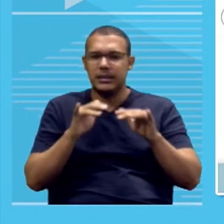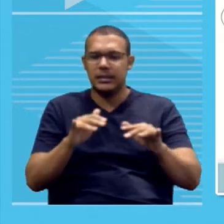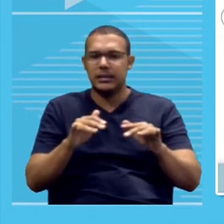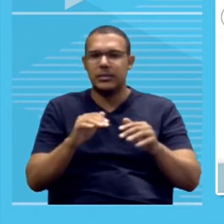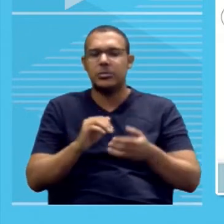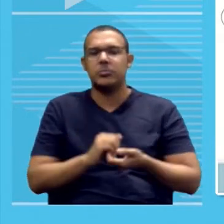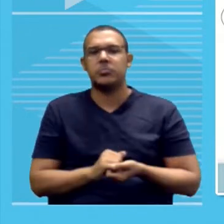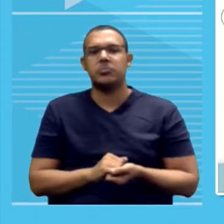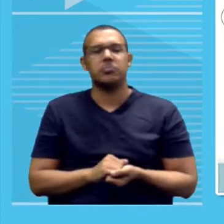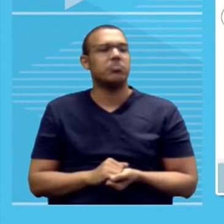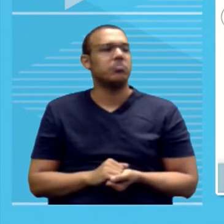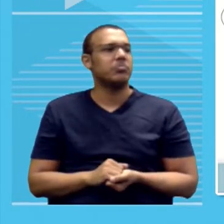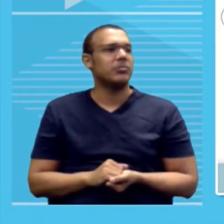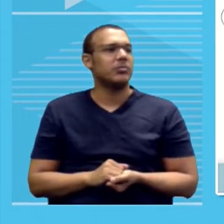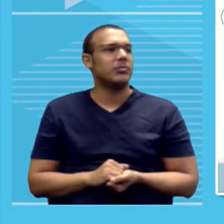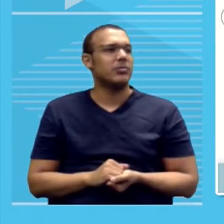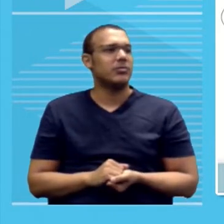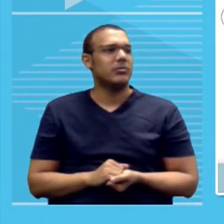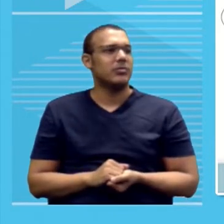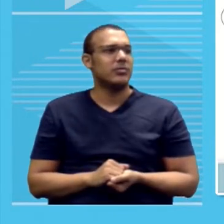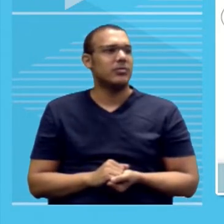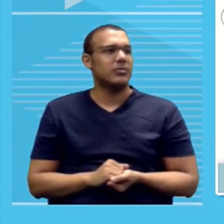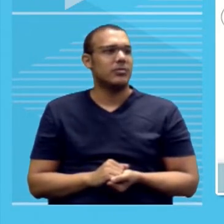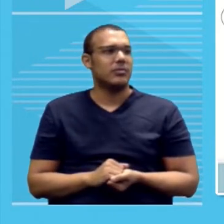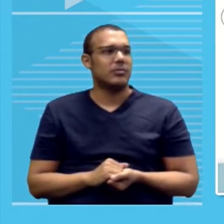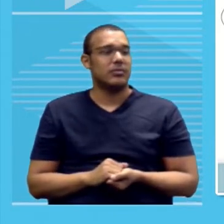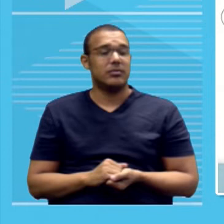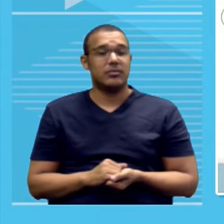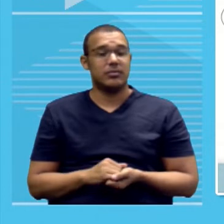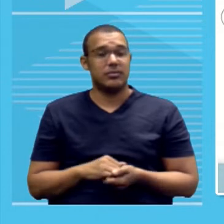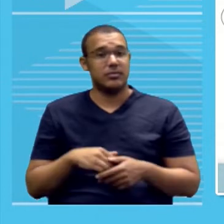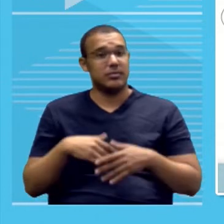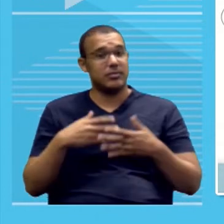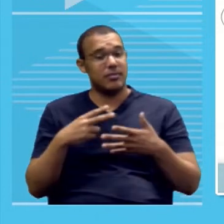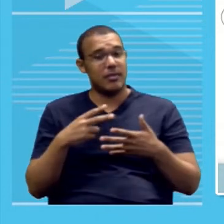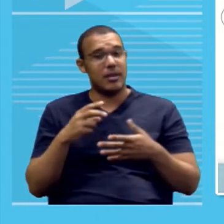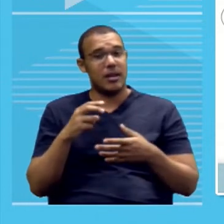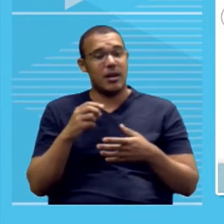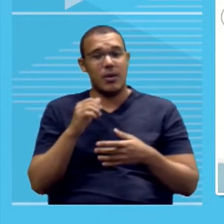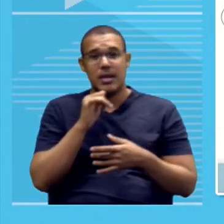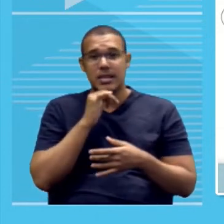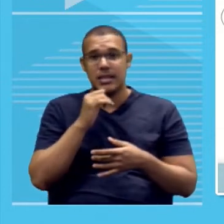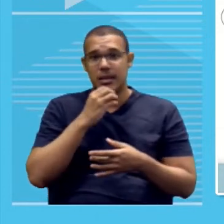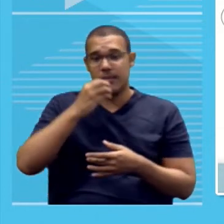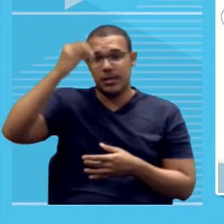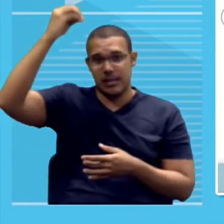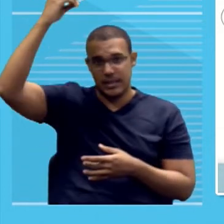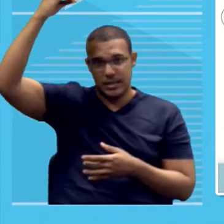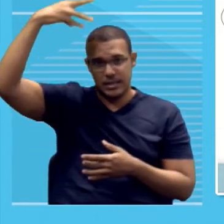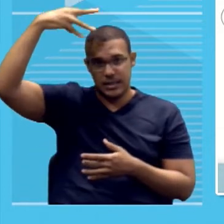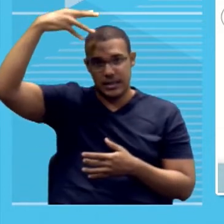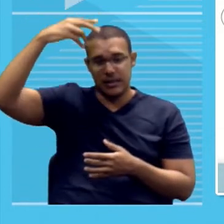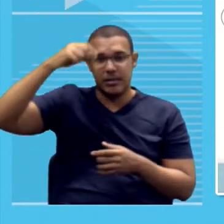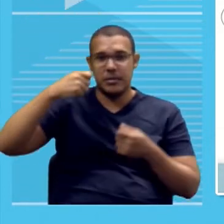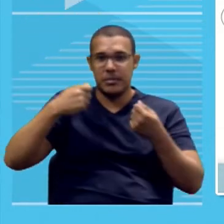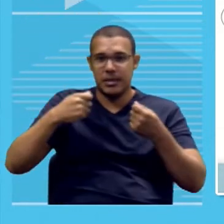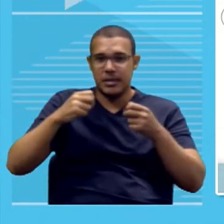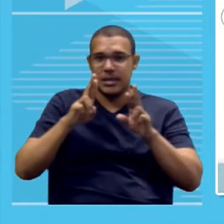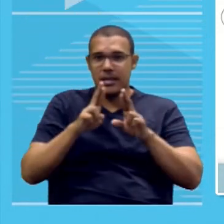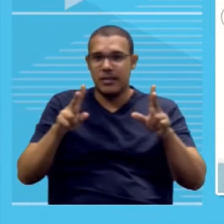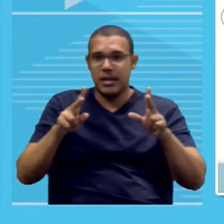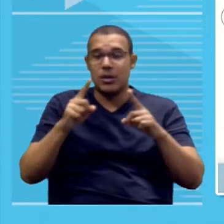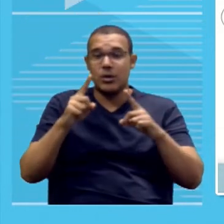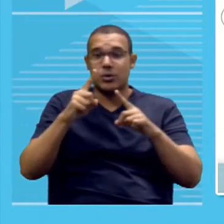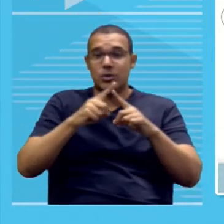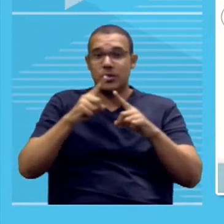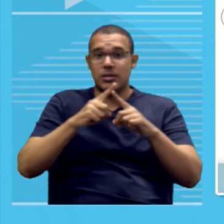daquilo ali, ok? E aí, quando você pega uma lâmpada, por exemplo, a gente tem que aprender a diferenciar os vários tipos